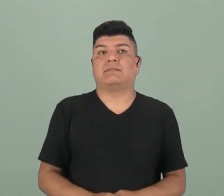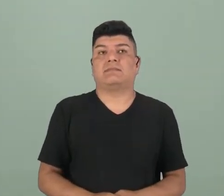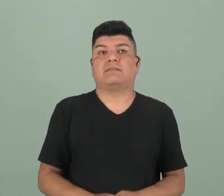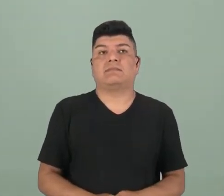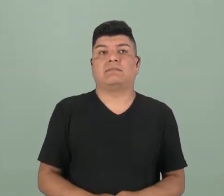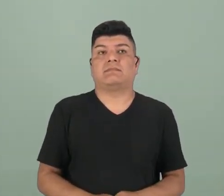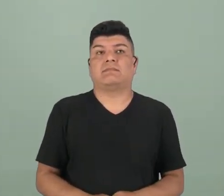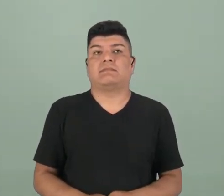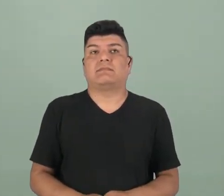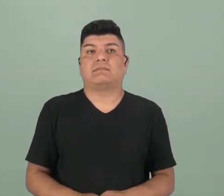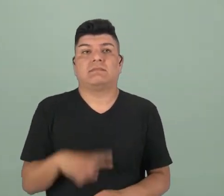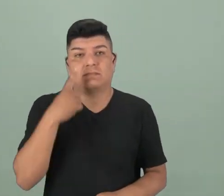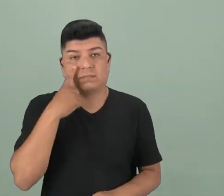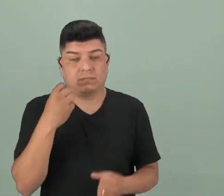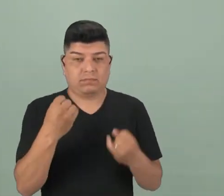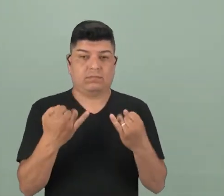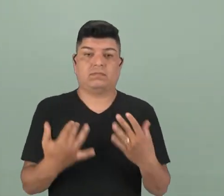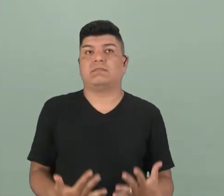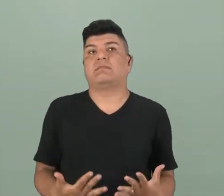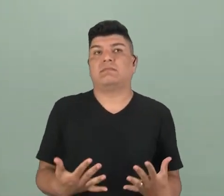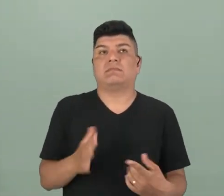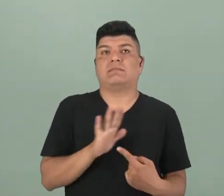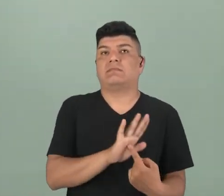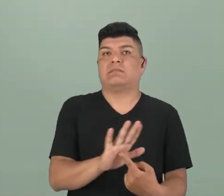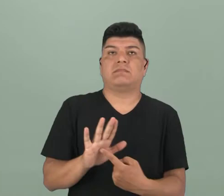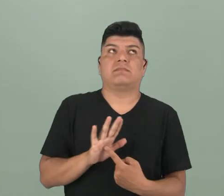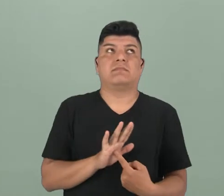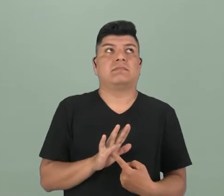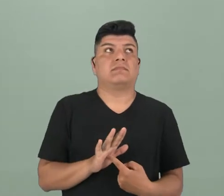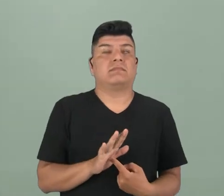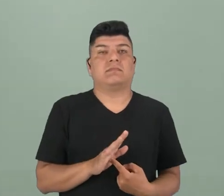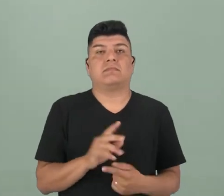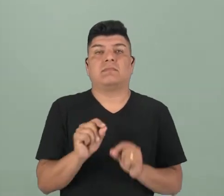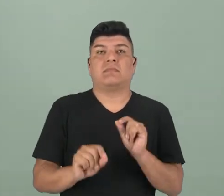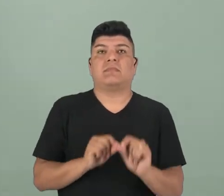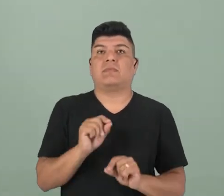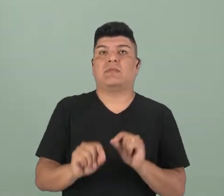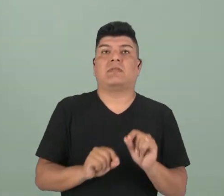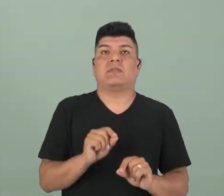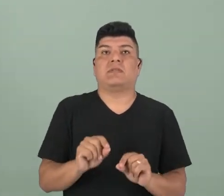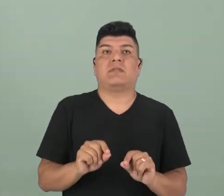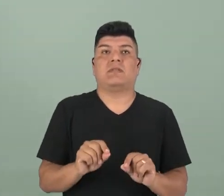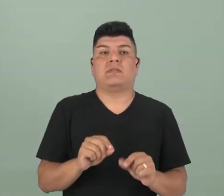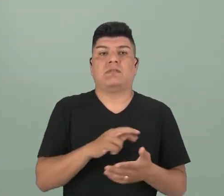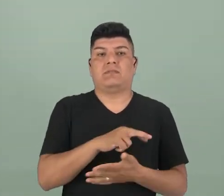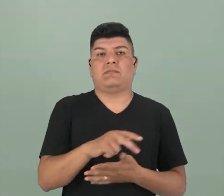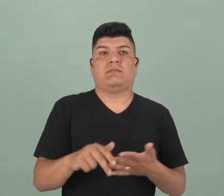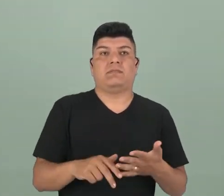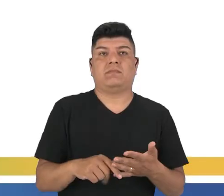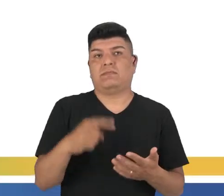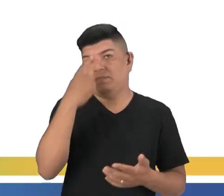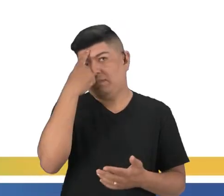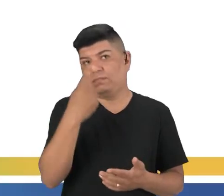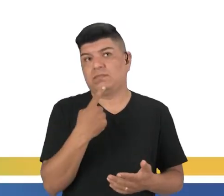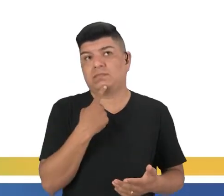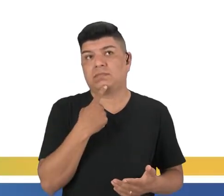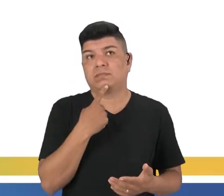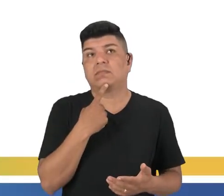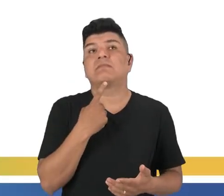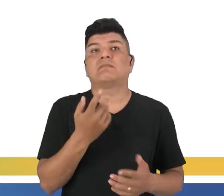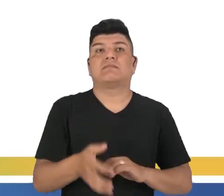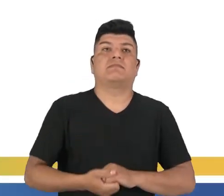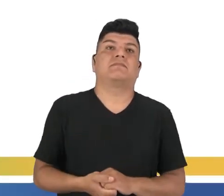E aí vamos aqui falar um pouquinho, demonstrar aqui, né, o que são as formas de energia que estão ali na tela. Ó. Energia